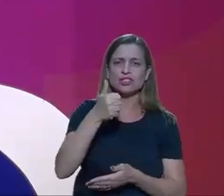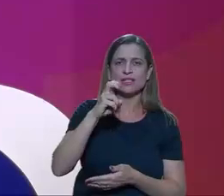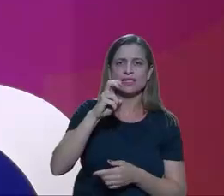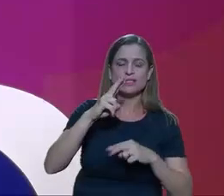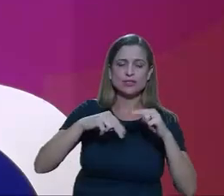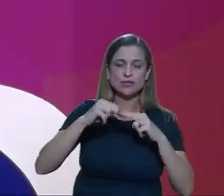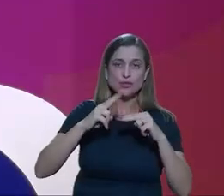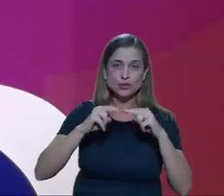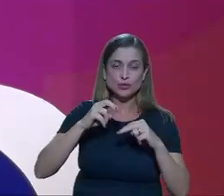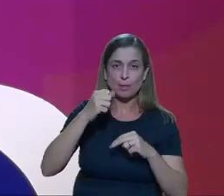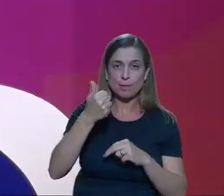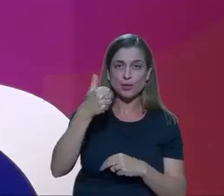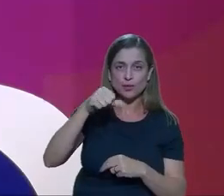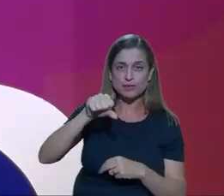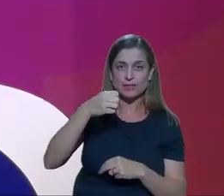de